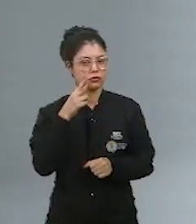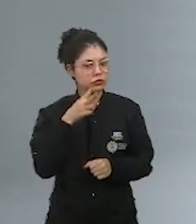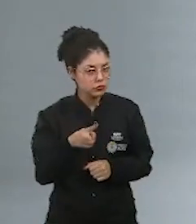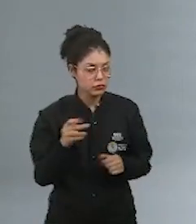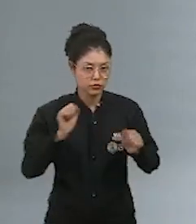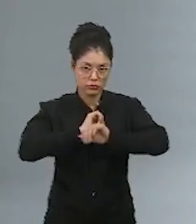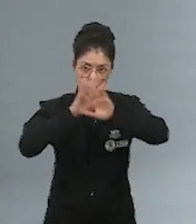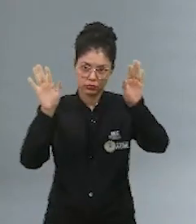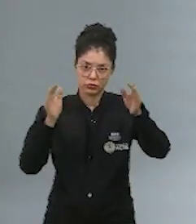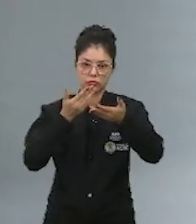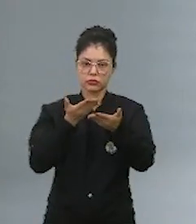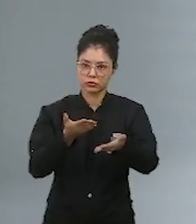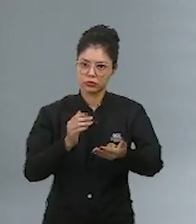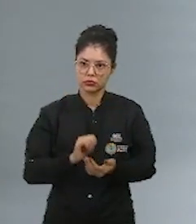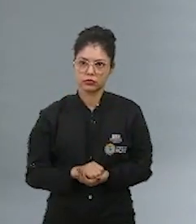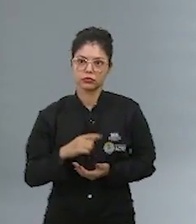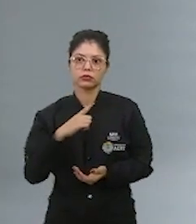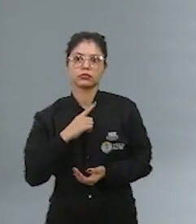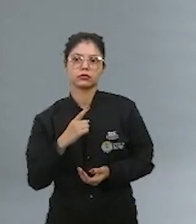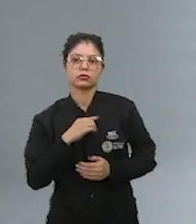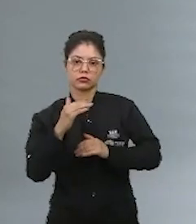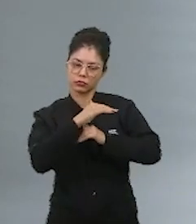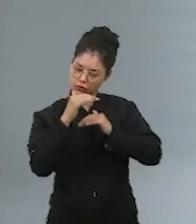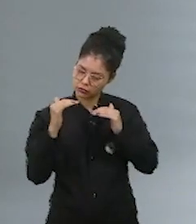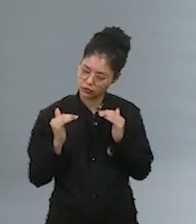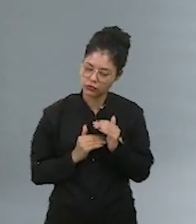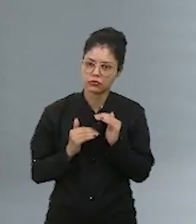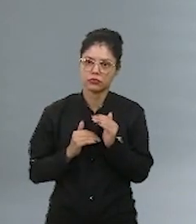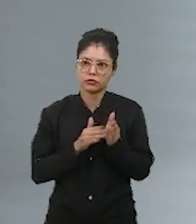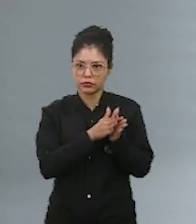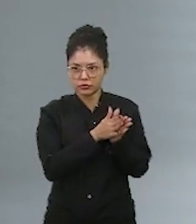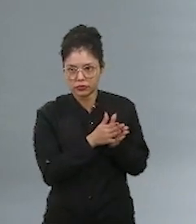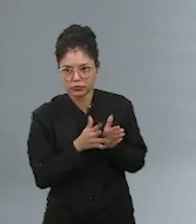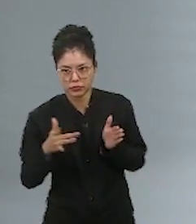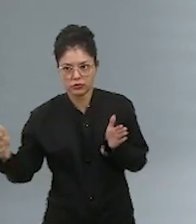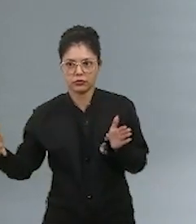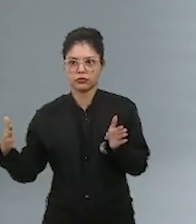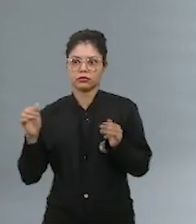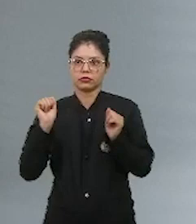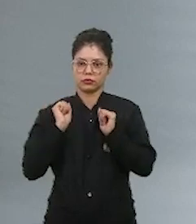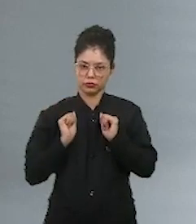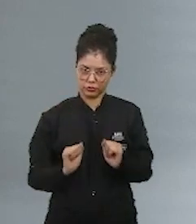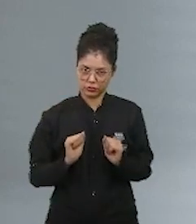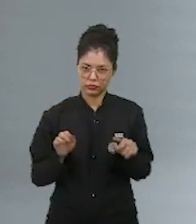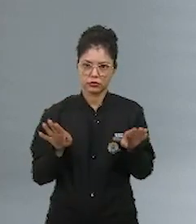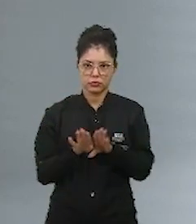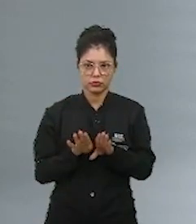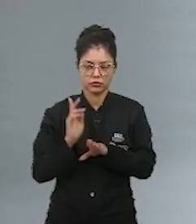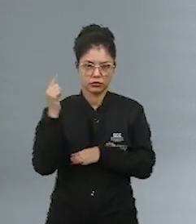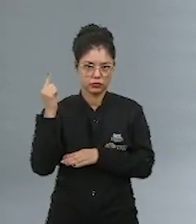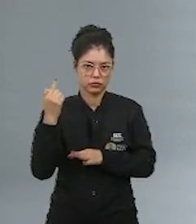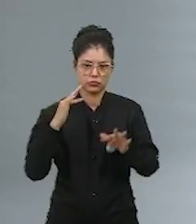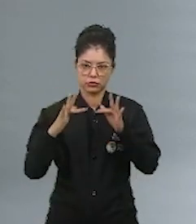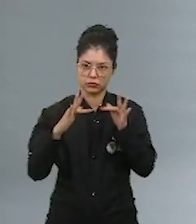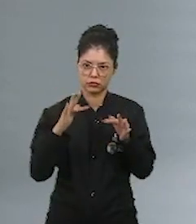fique bem claro para você toda essa questão das eras aí, que também faz parte da questão da geografia